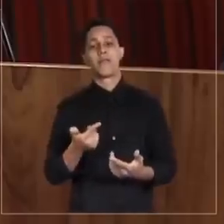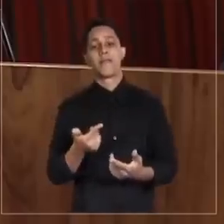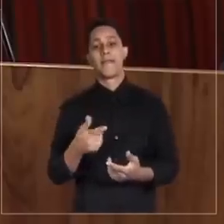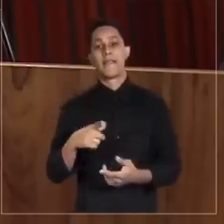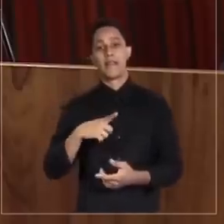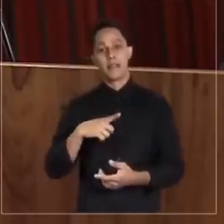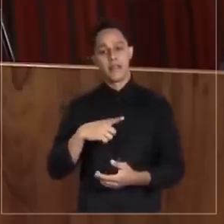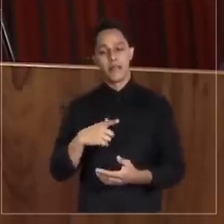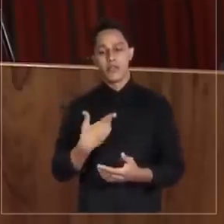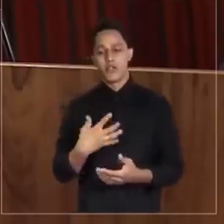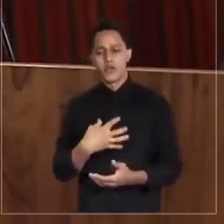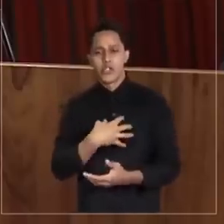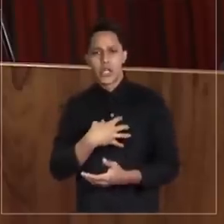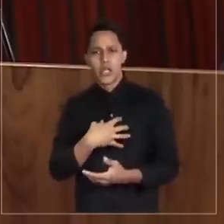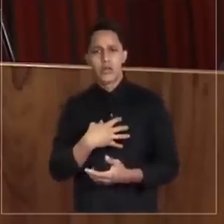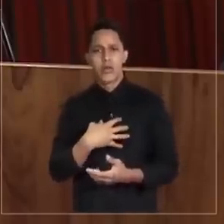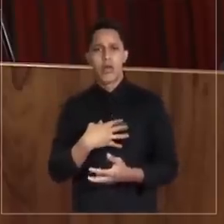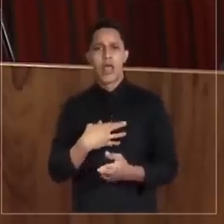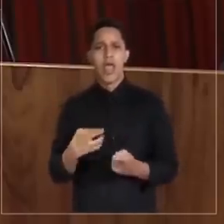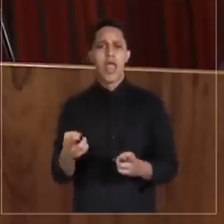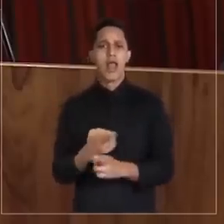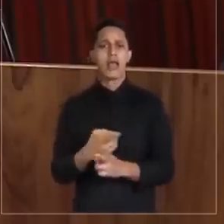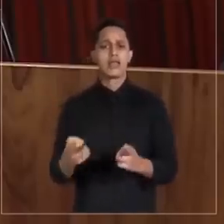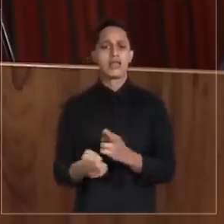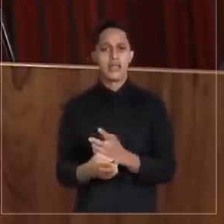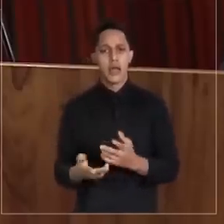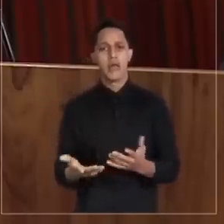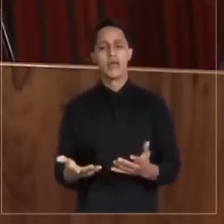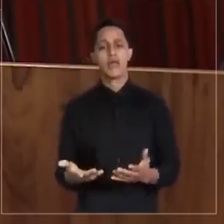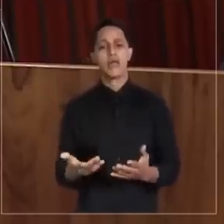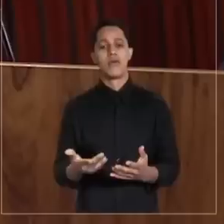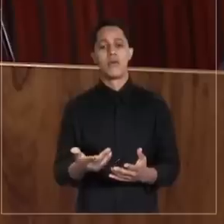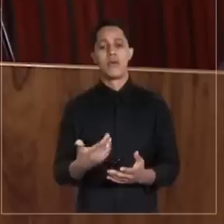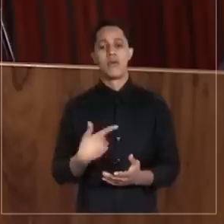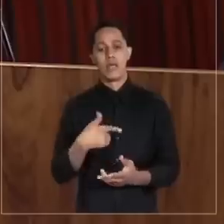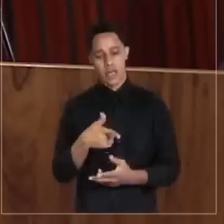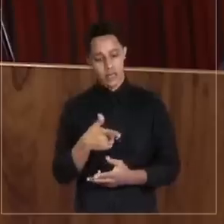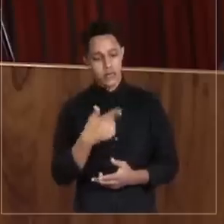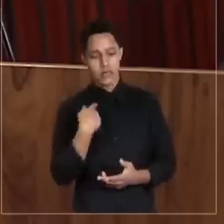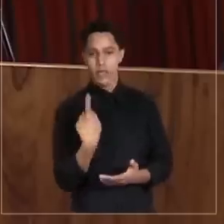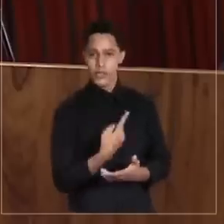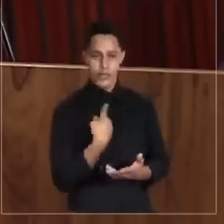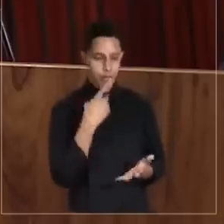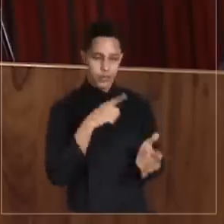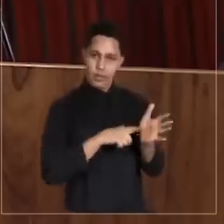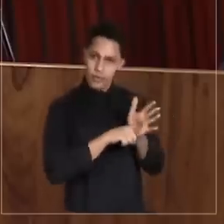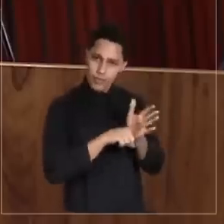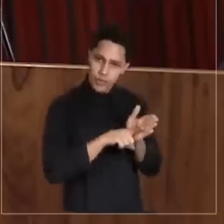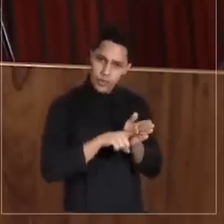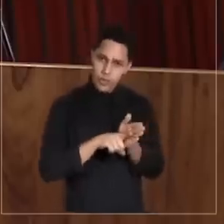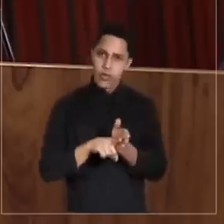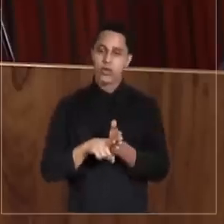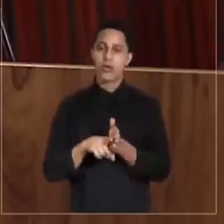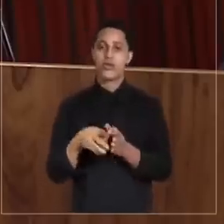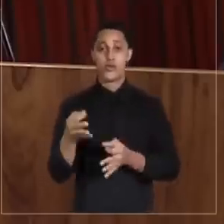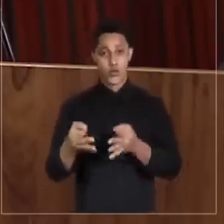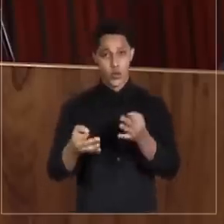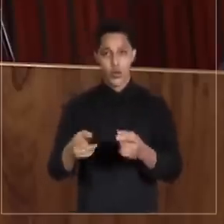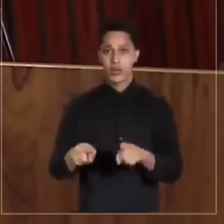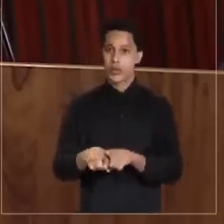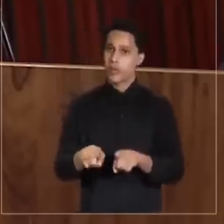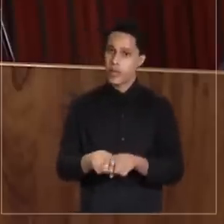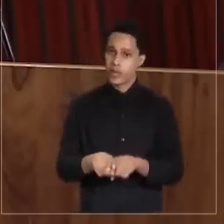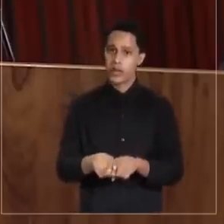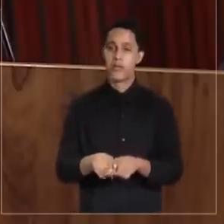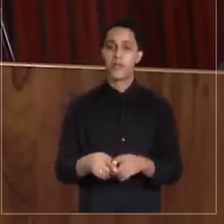que teria, de alguma forma, tisnado ou poderia tisnar, e é isso que se averiguou, que se investigou e que se julgou até aqui,